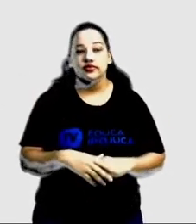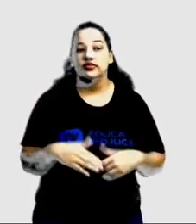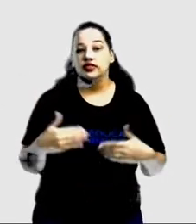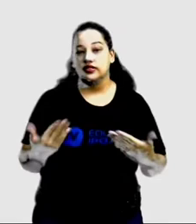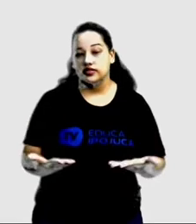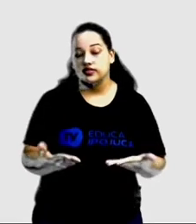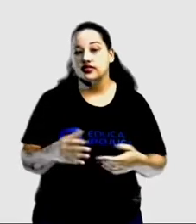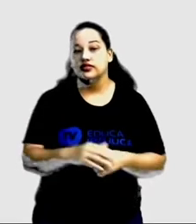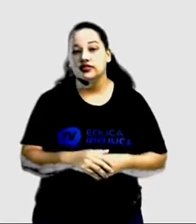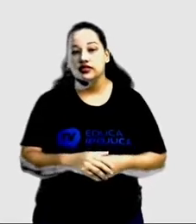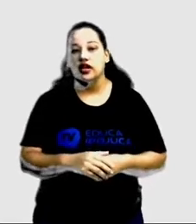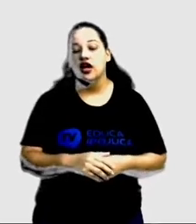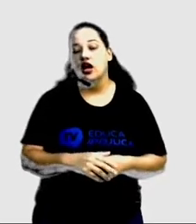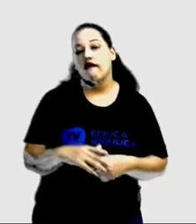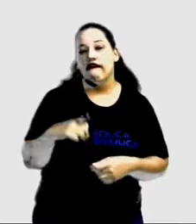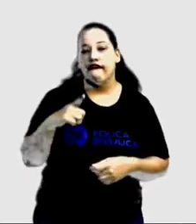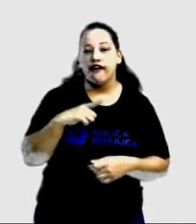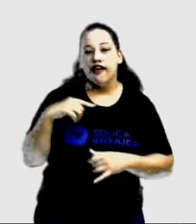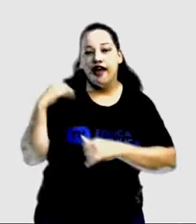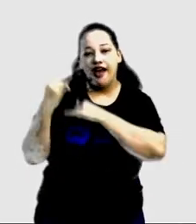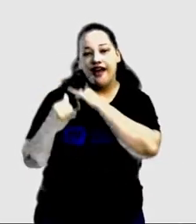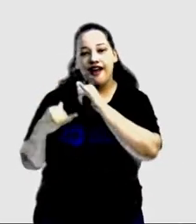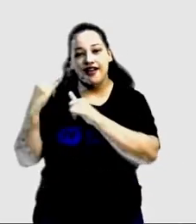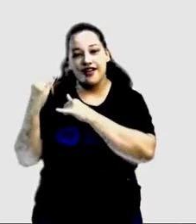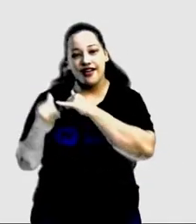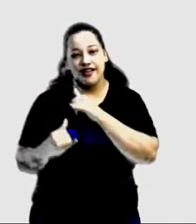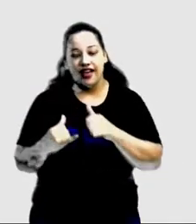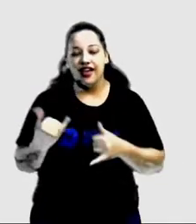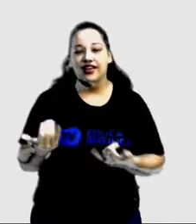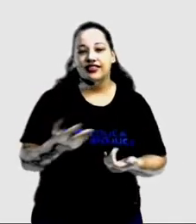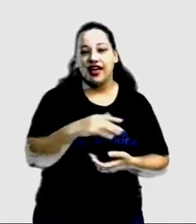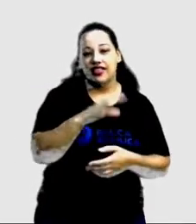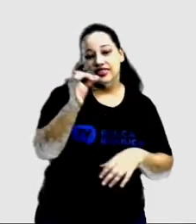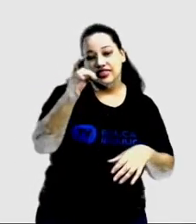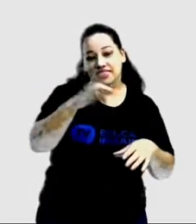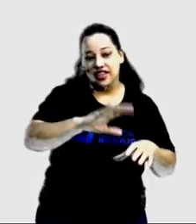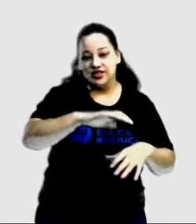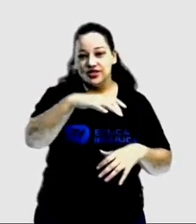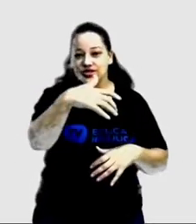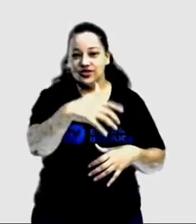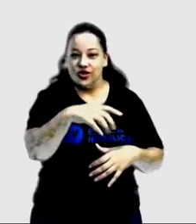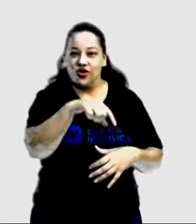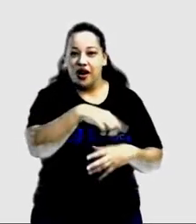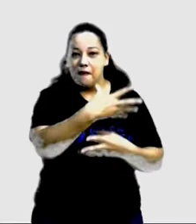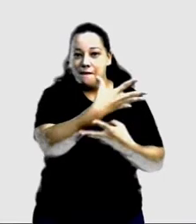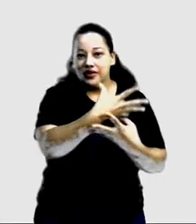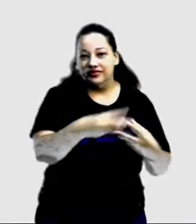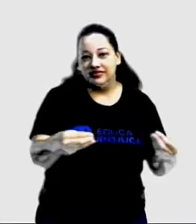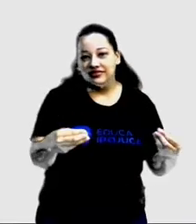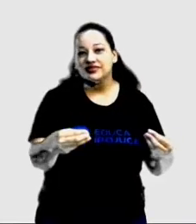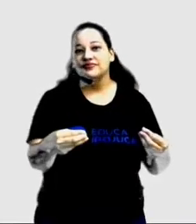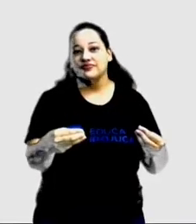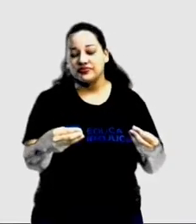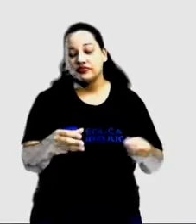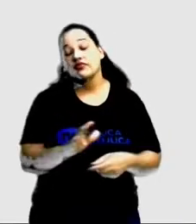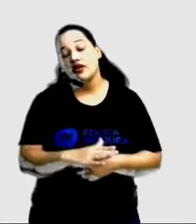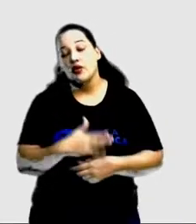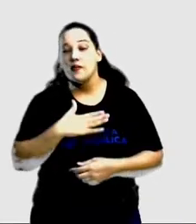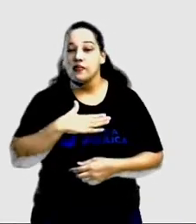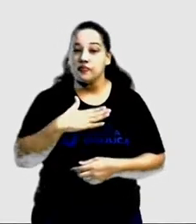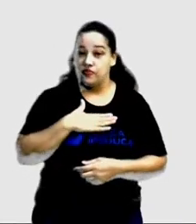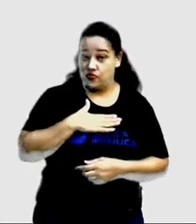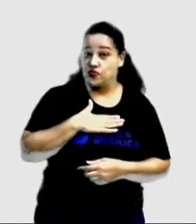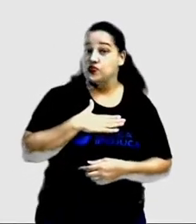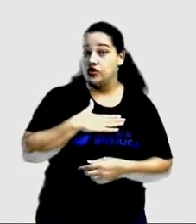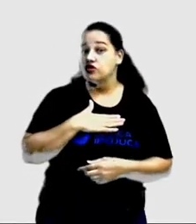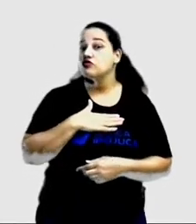Lenda do Tesouro Perdido é o meu filme de aventura favorito. O meu gênero favorito de filme,